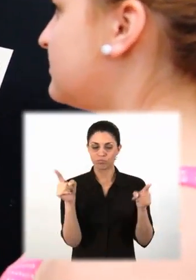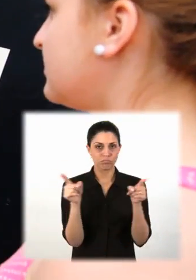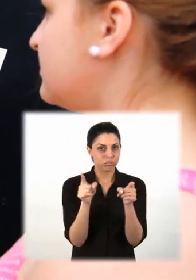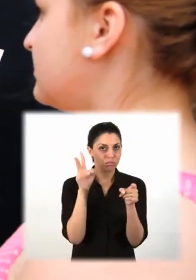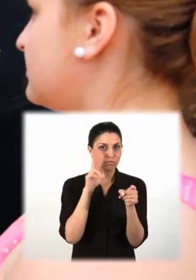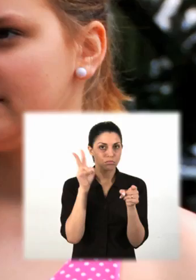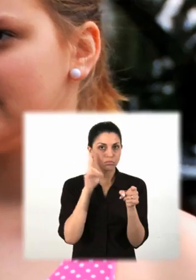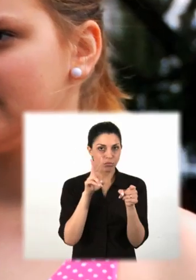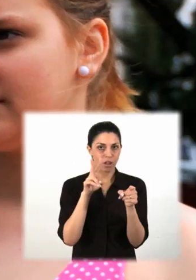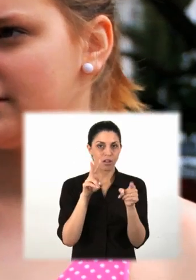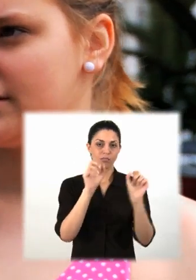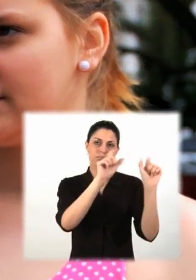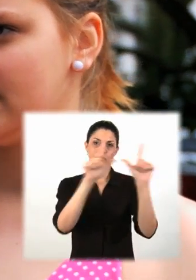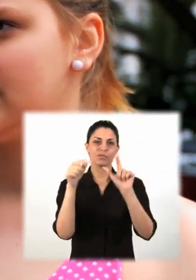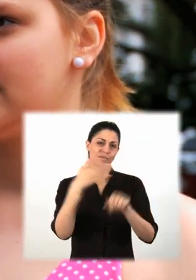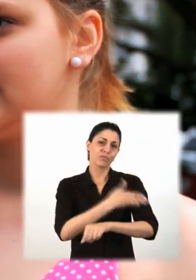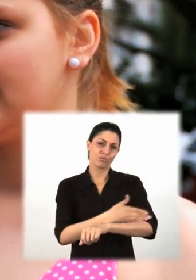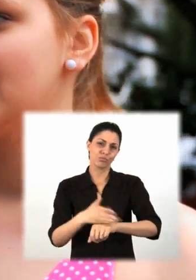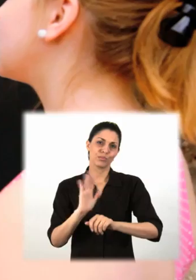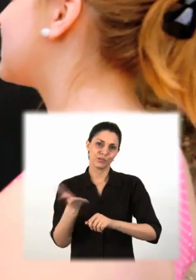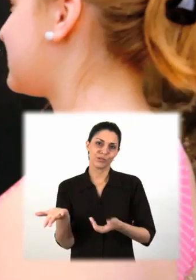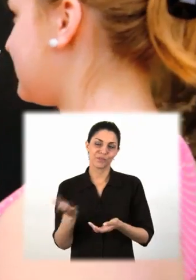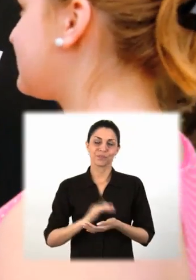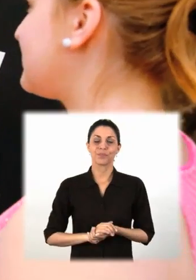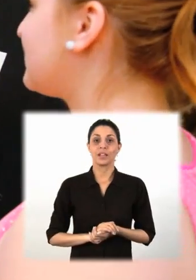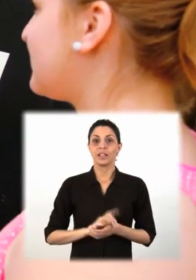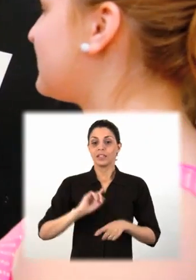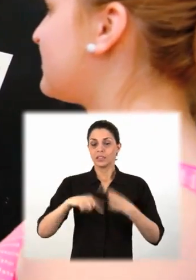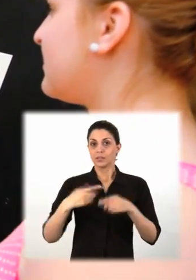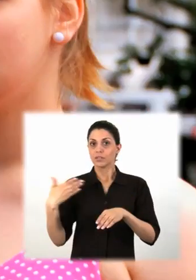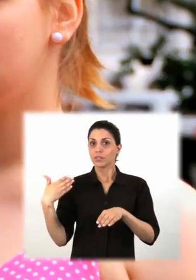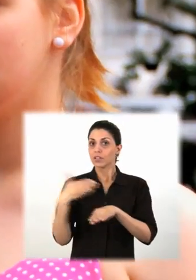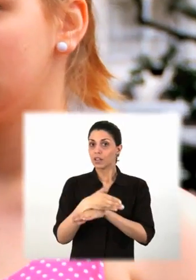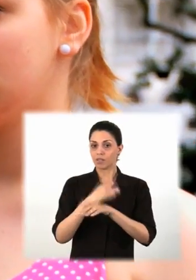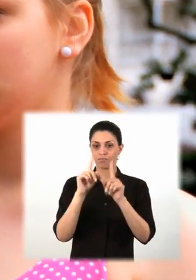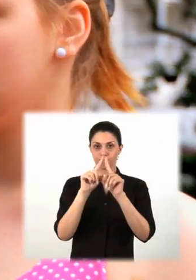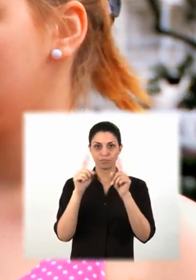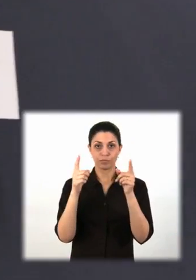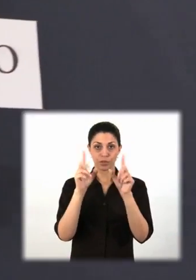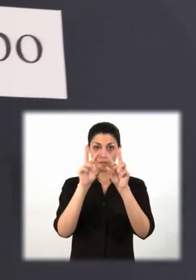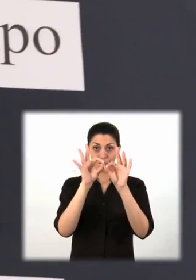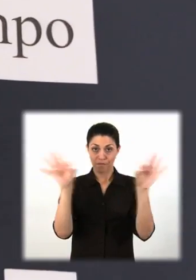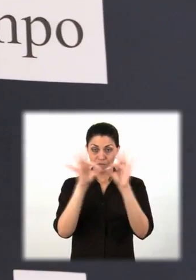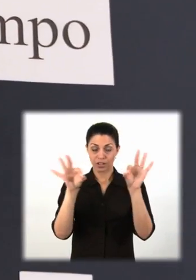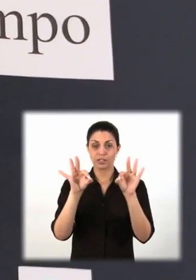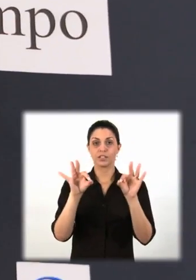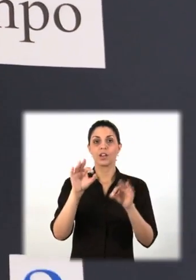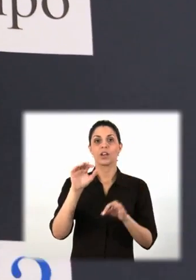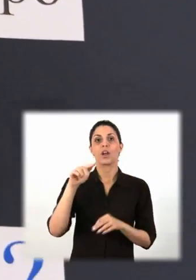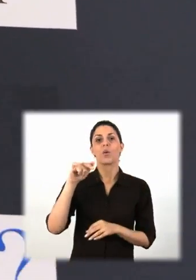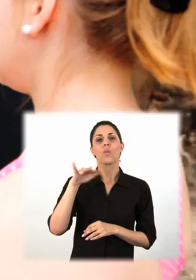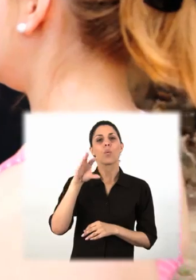você uma pequena história, uma esquetezinha, você tá super habituada com isso. E quando entrar essa expressão quanto tempo, você